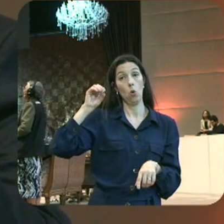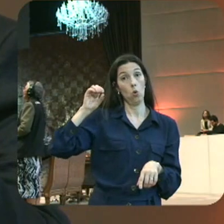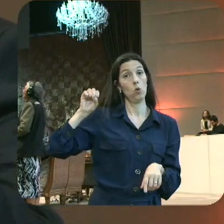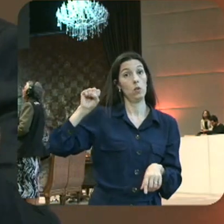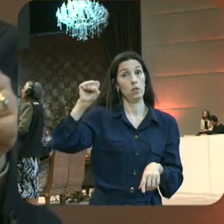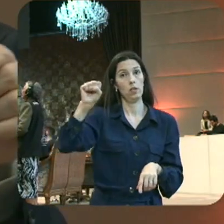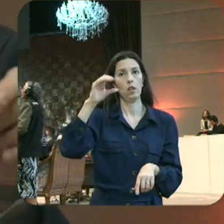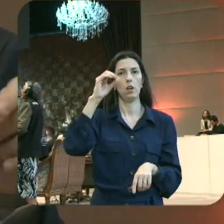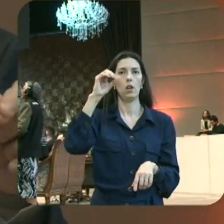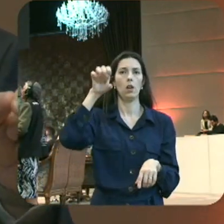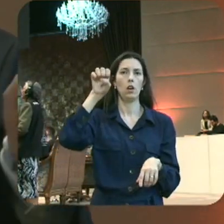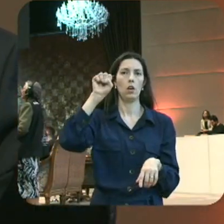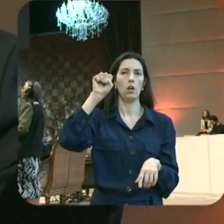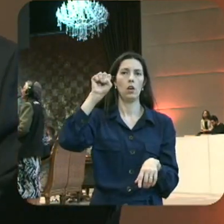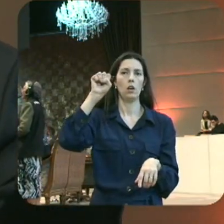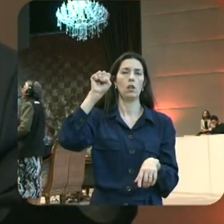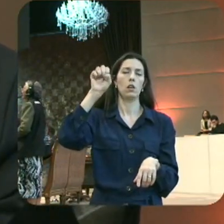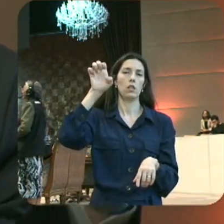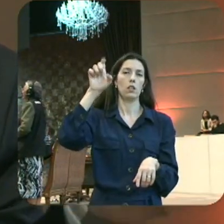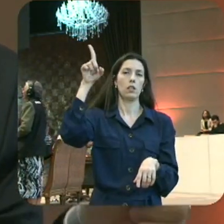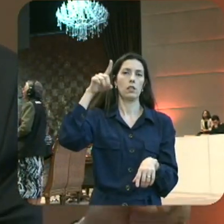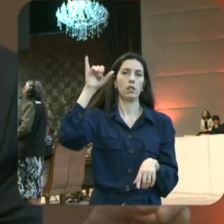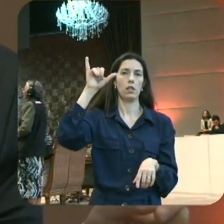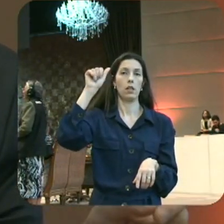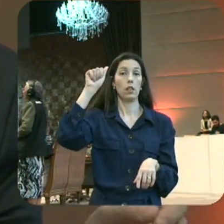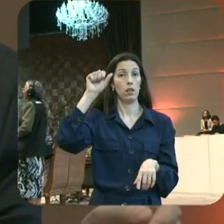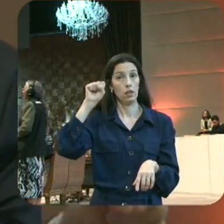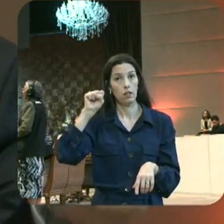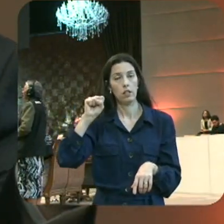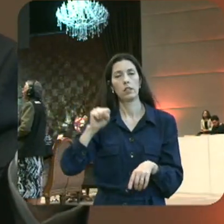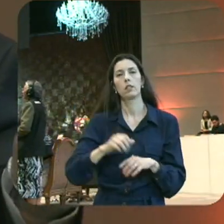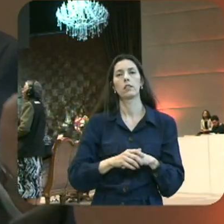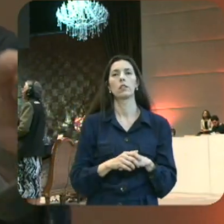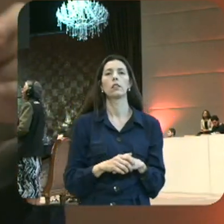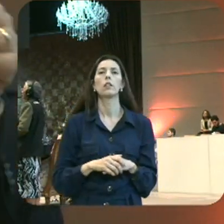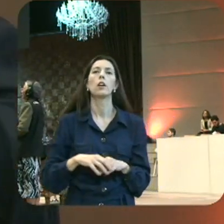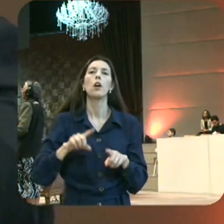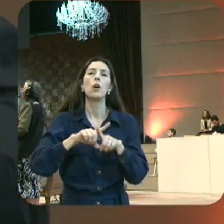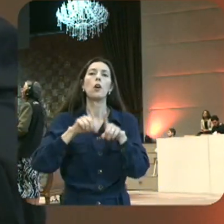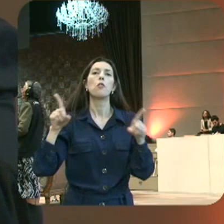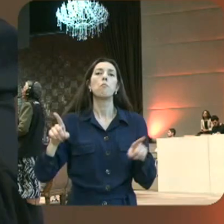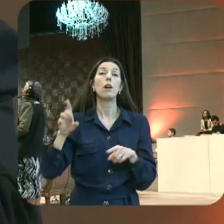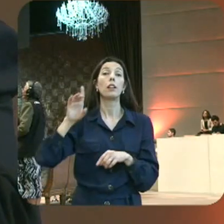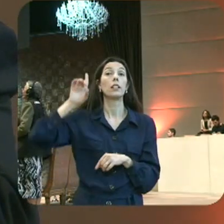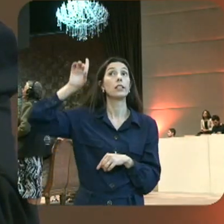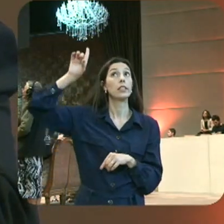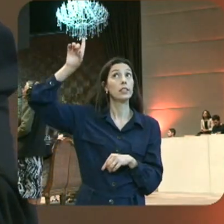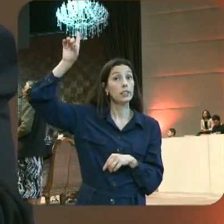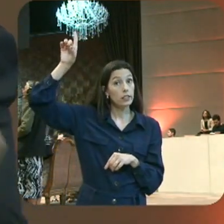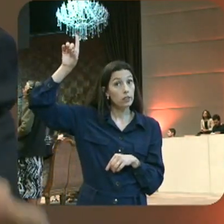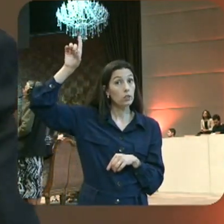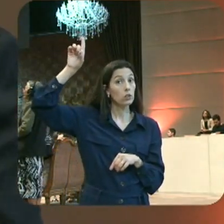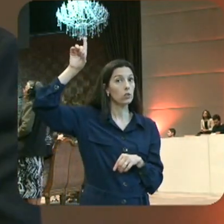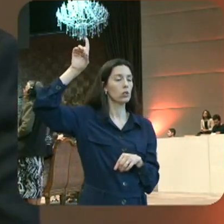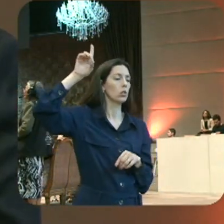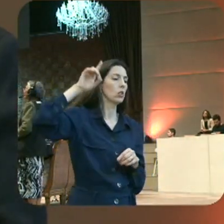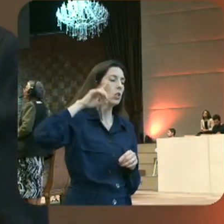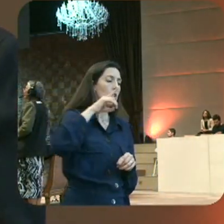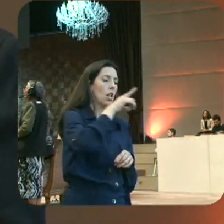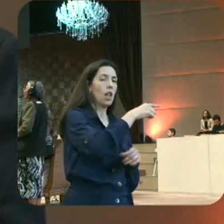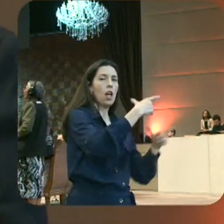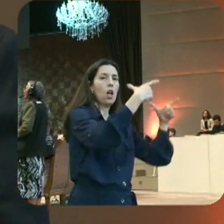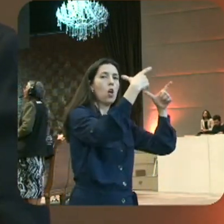Senhor iria transformar o Vale da Desgraça na Porta da Esperança. Olha que coisa